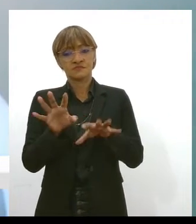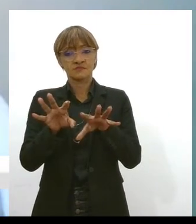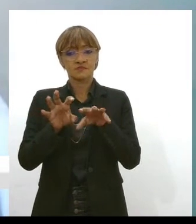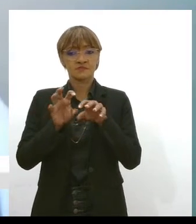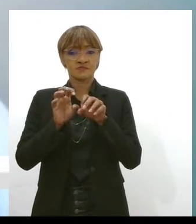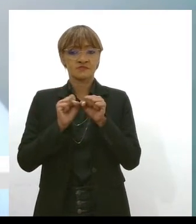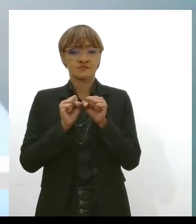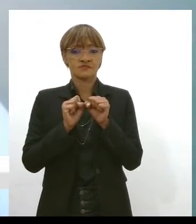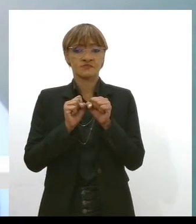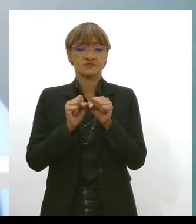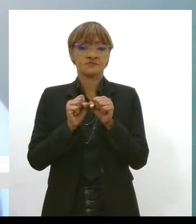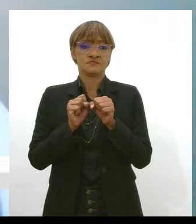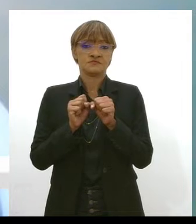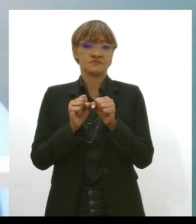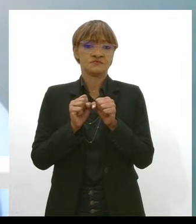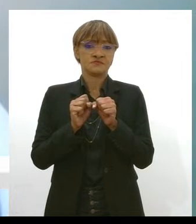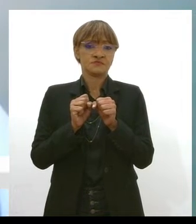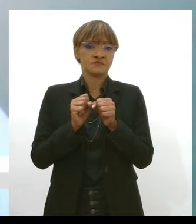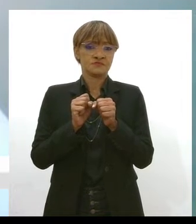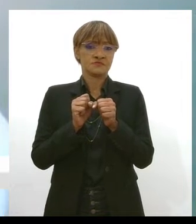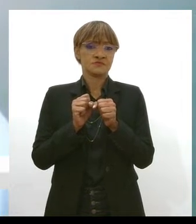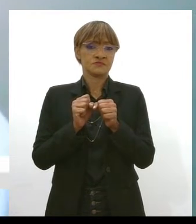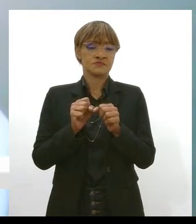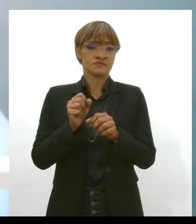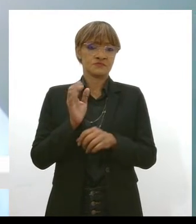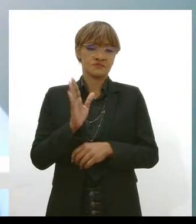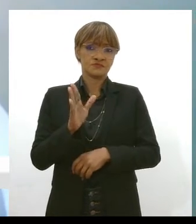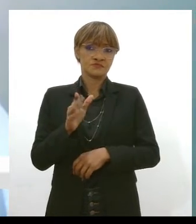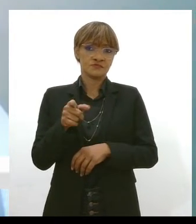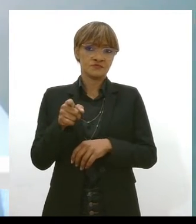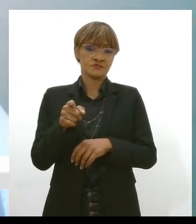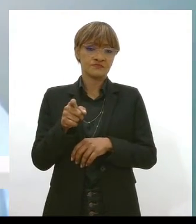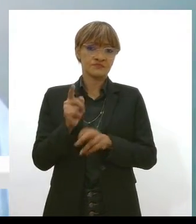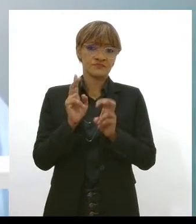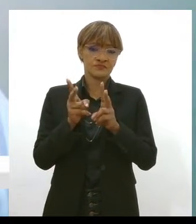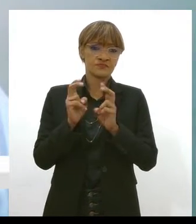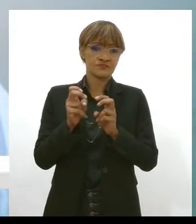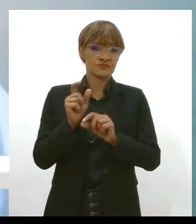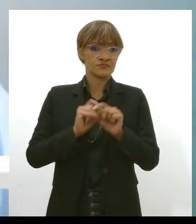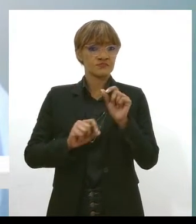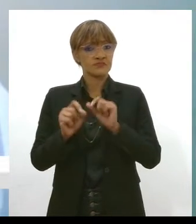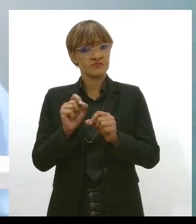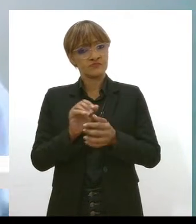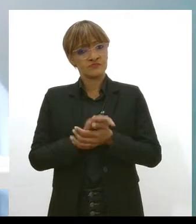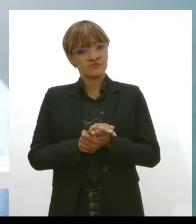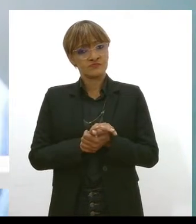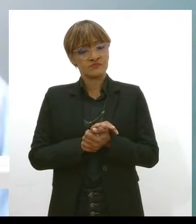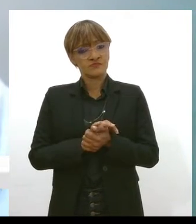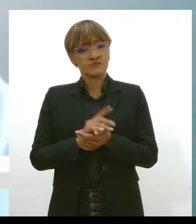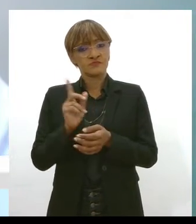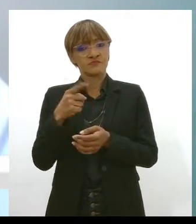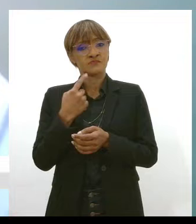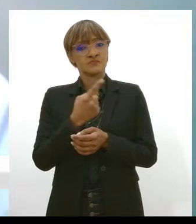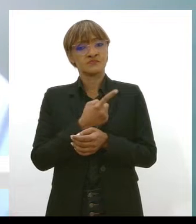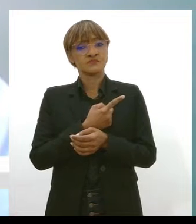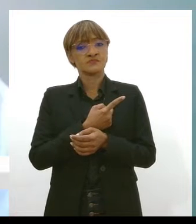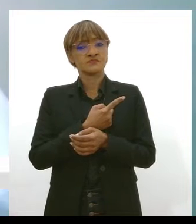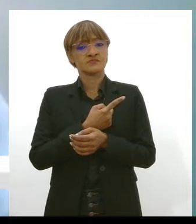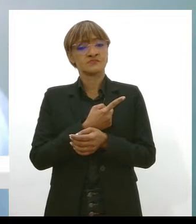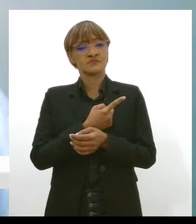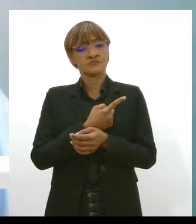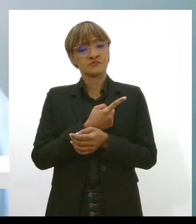acho que você viu, deve ter visto na nossa estatística, a gente absorveu um serviço que era necessário a